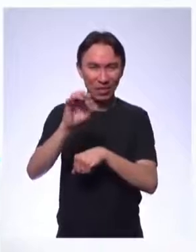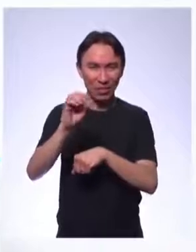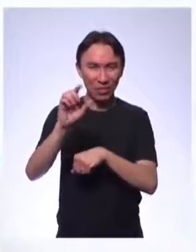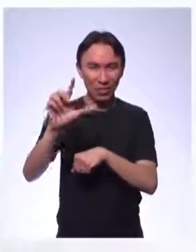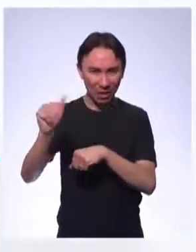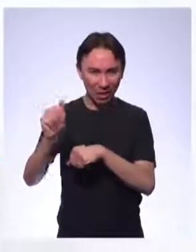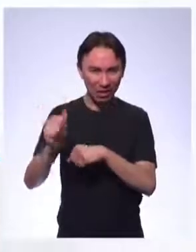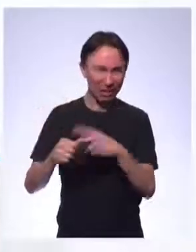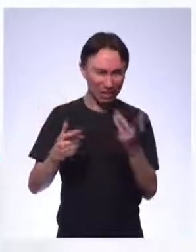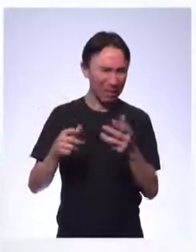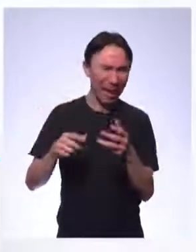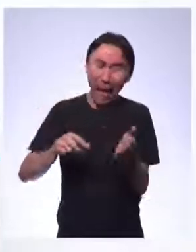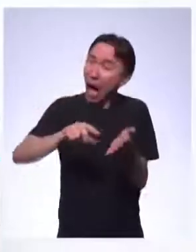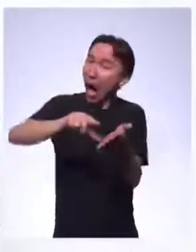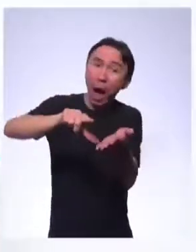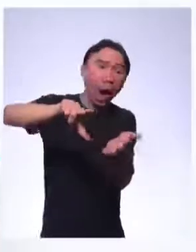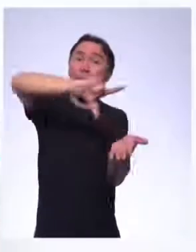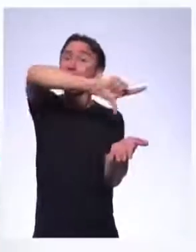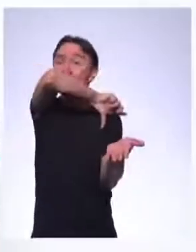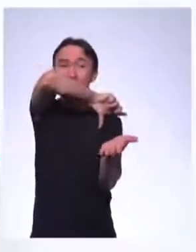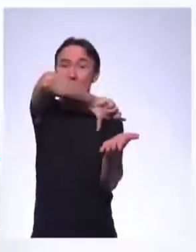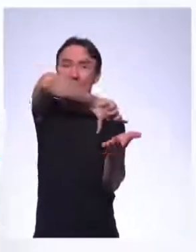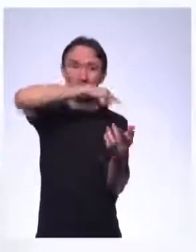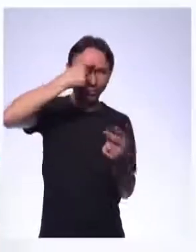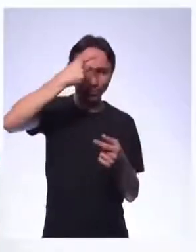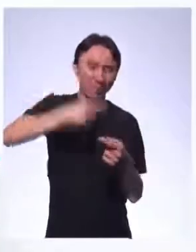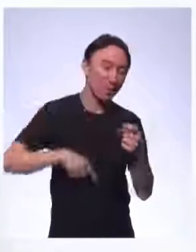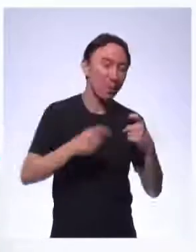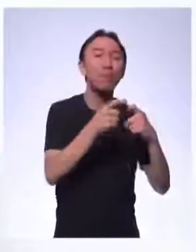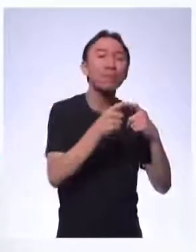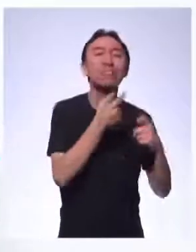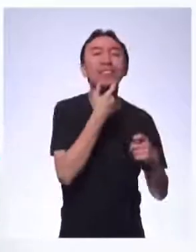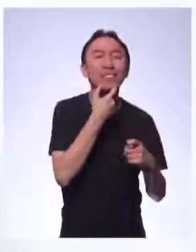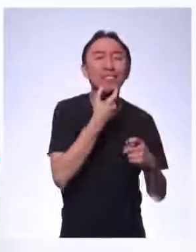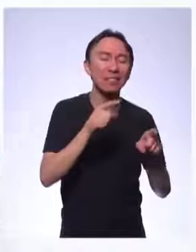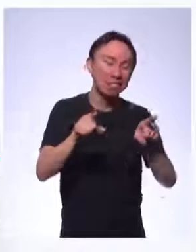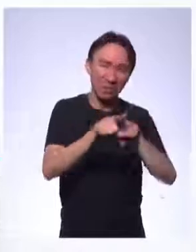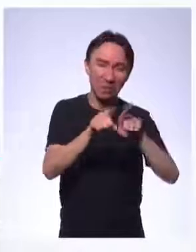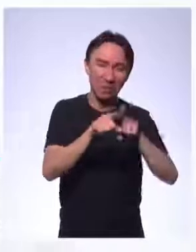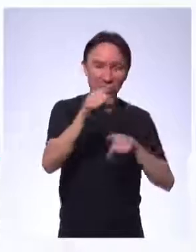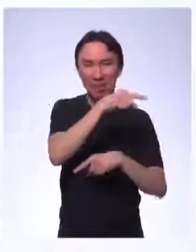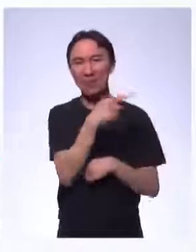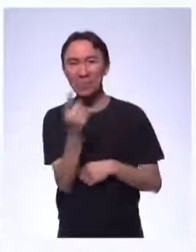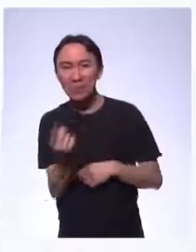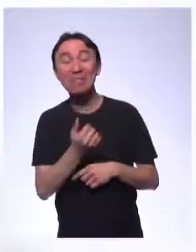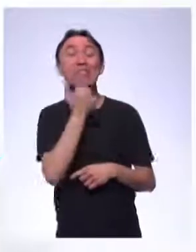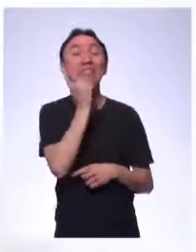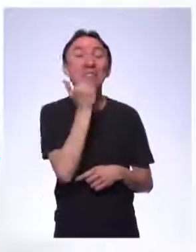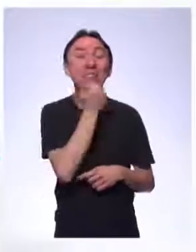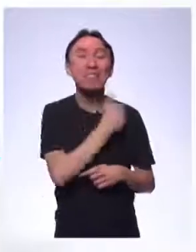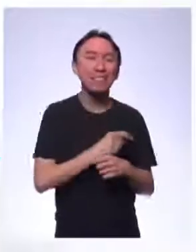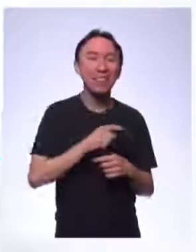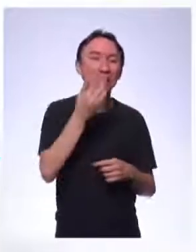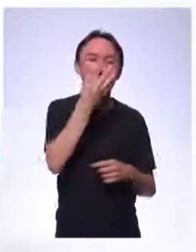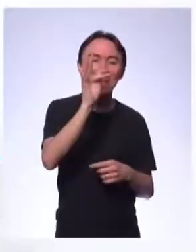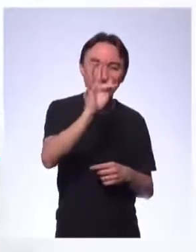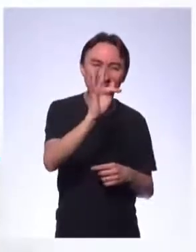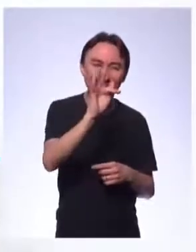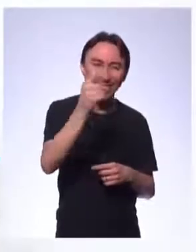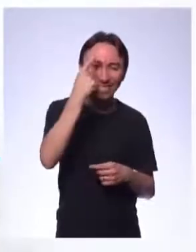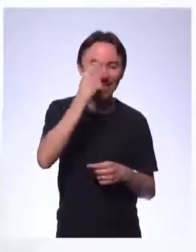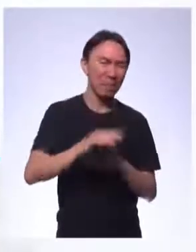Edward Jenner e muito antes do Louis Pasteur, tá bom? Mas antes eu quero saber, já que o professor já deu a aula, a gente já falou